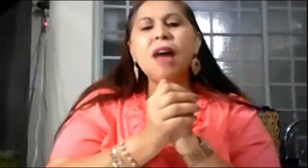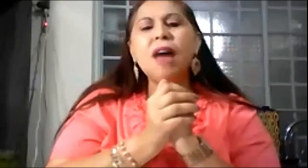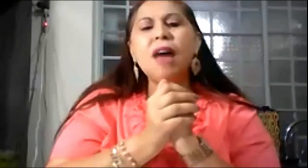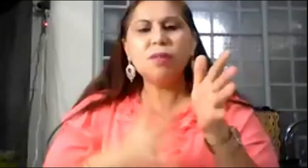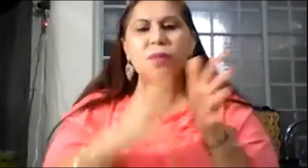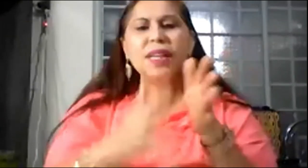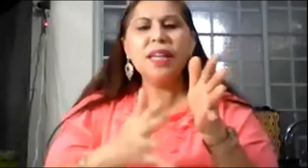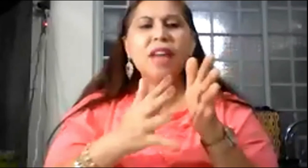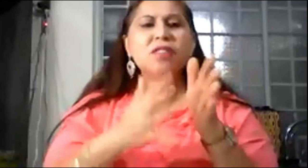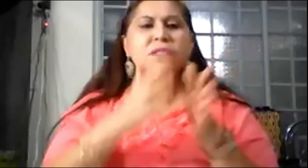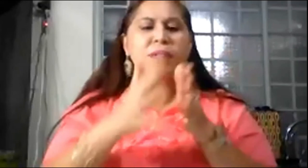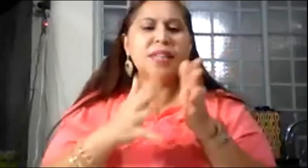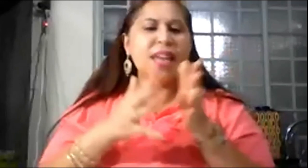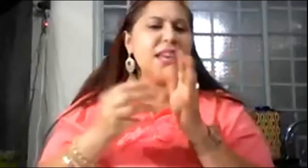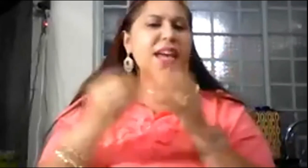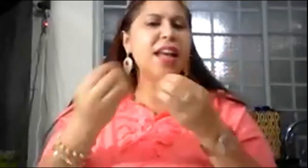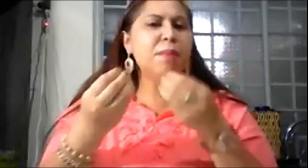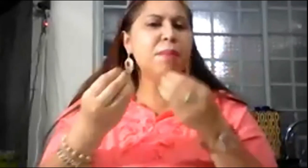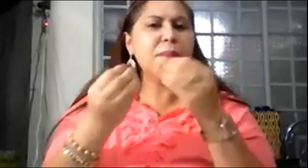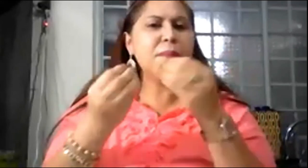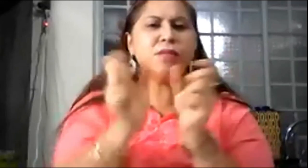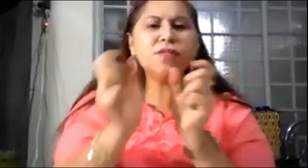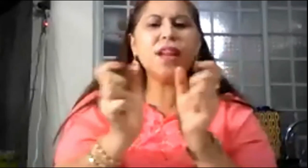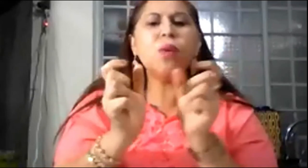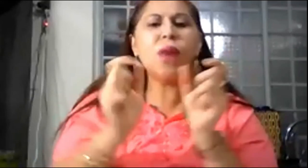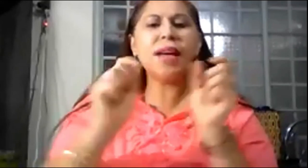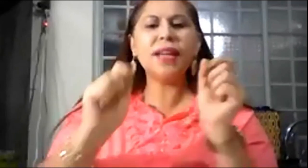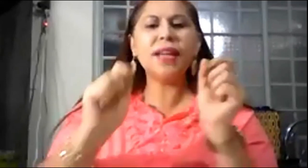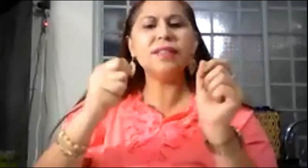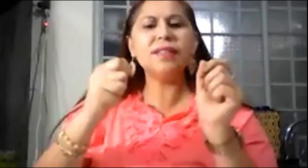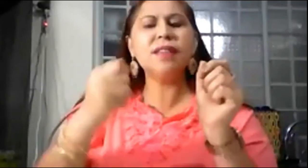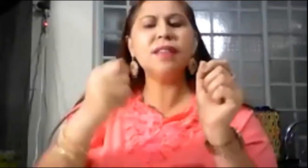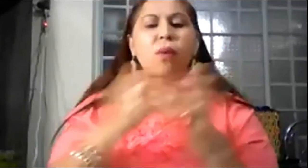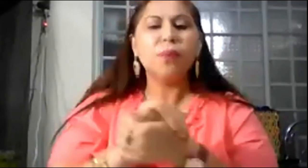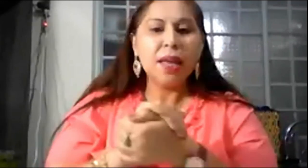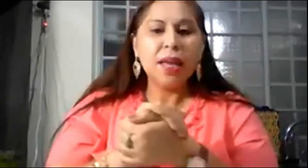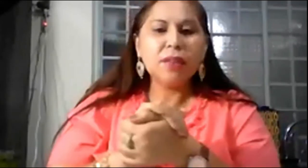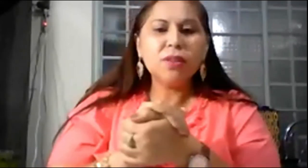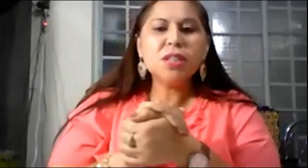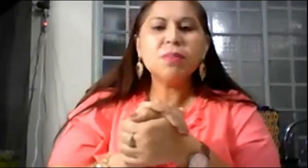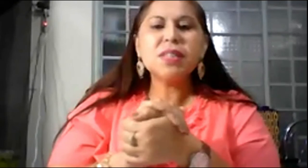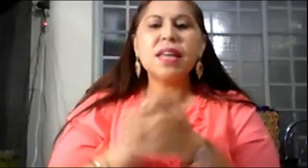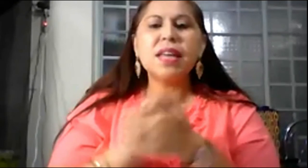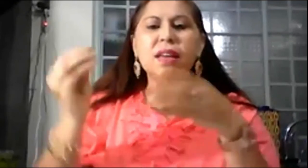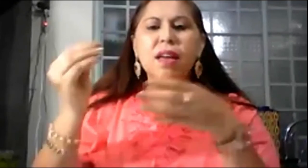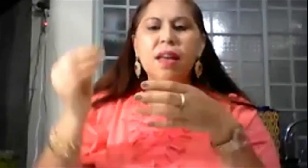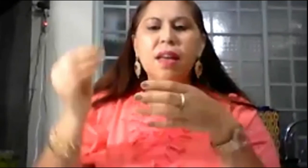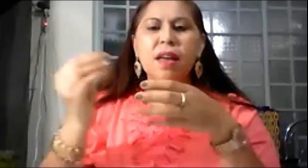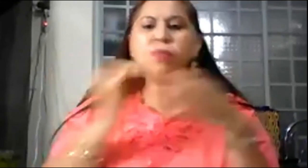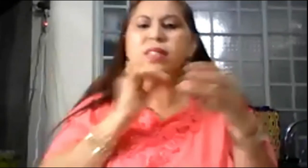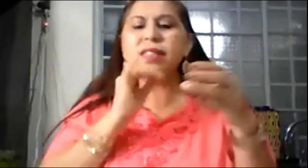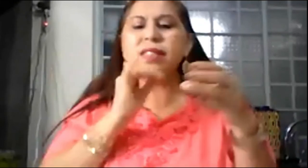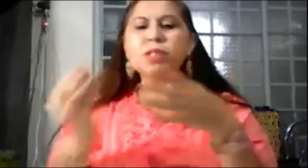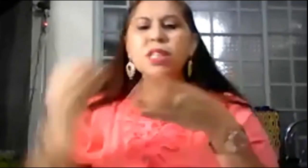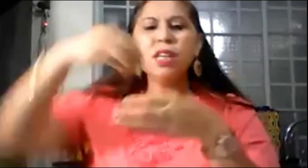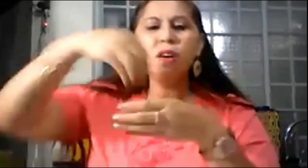Libras, como é que a gente poderia agregar também mais um valor àquele sinal? Então, nós temos aí uns